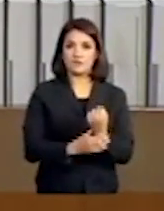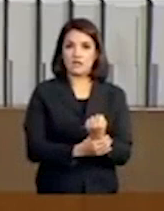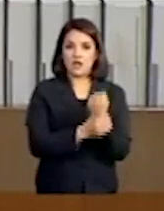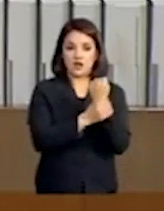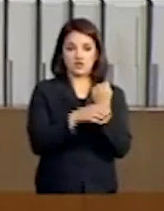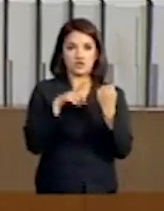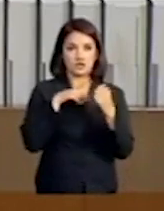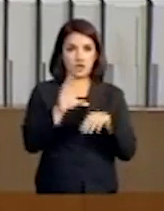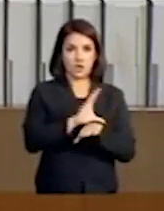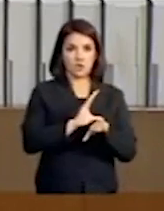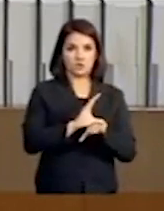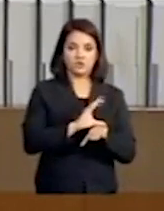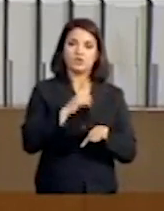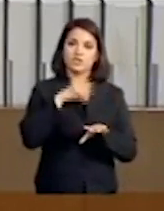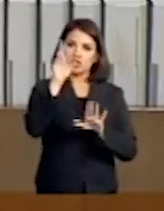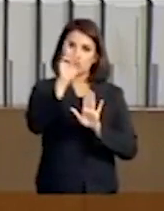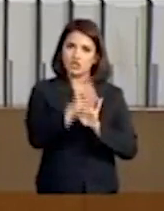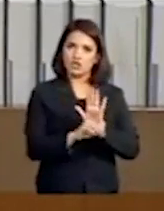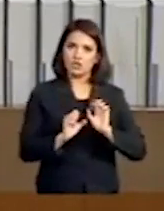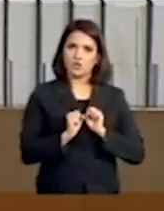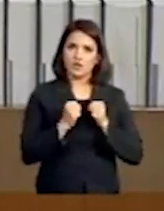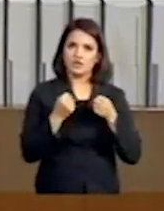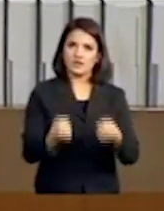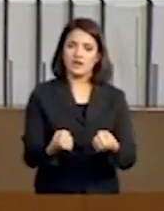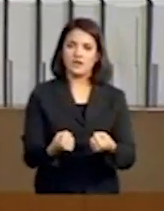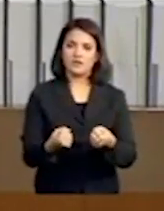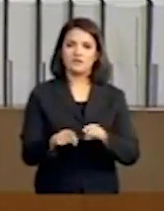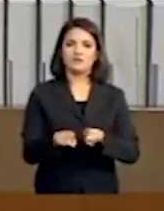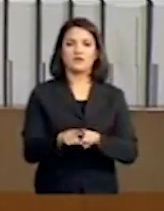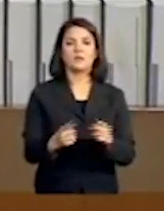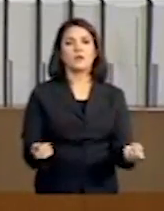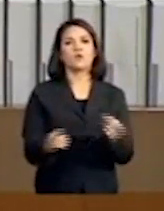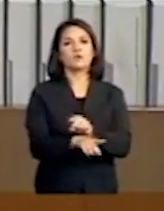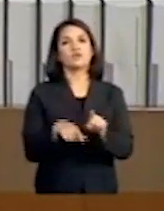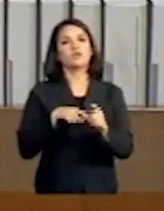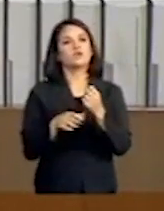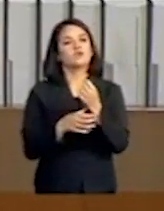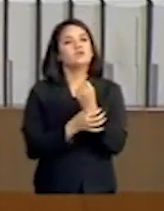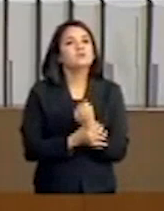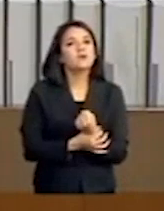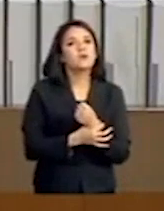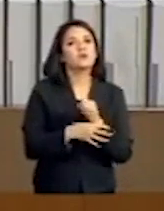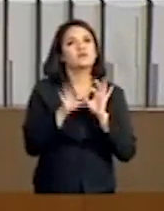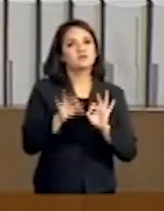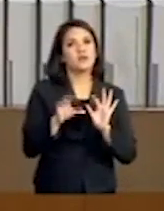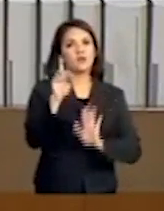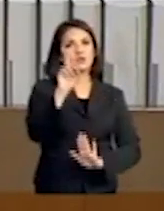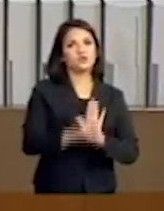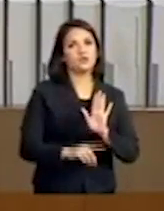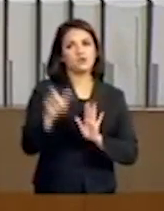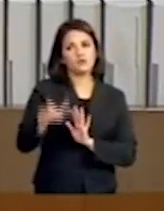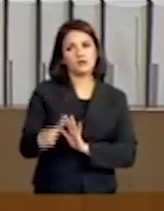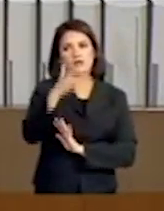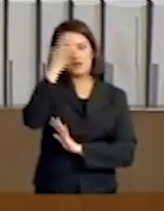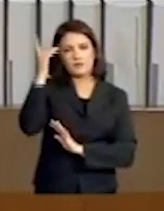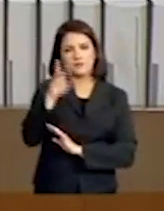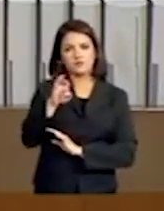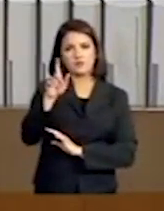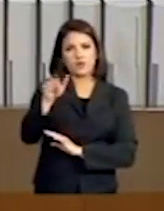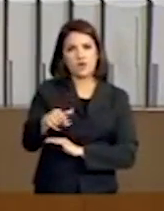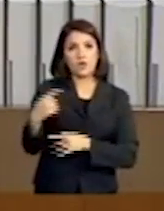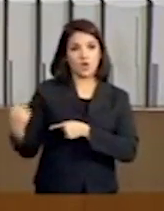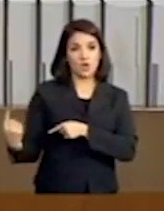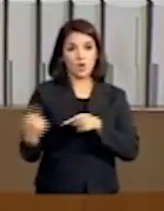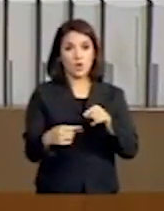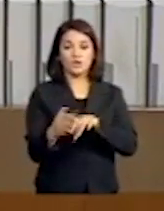ampla defesa, então contraditório, asseguram o direito de o acusado, o delatado, se contrapor a todas as